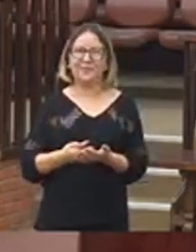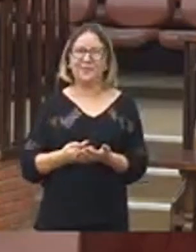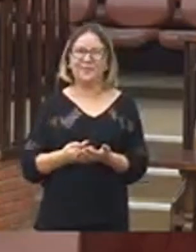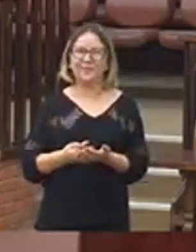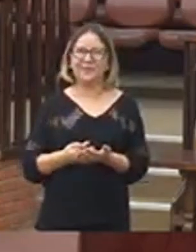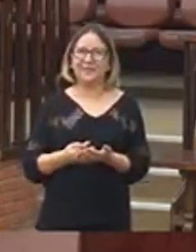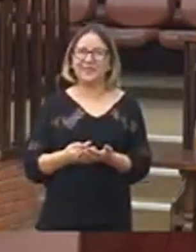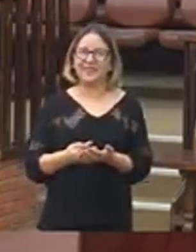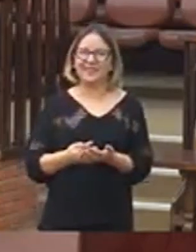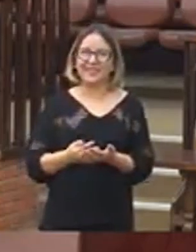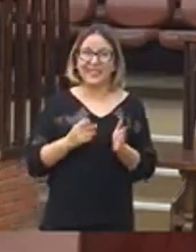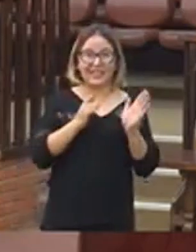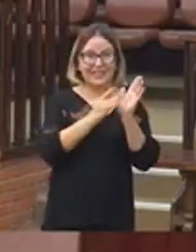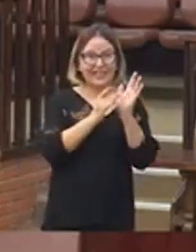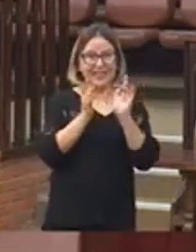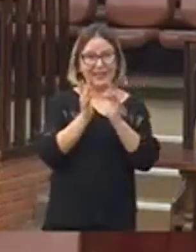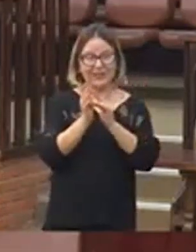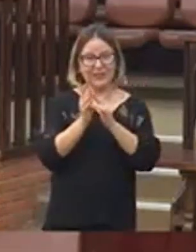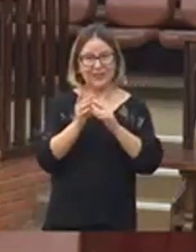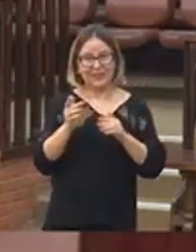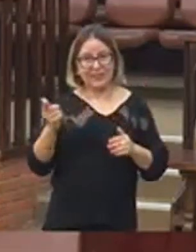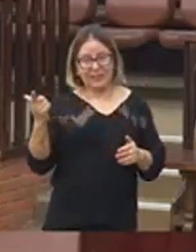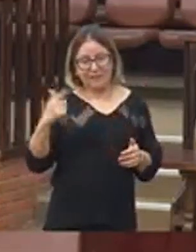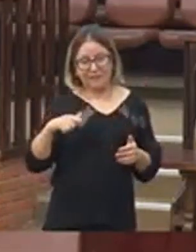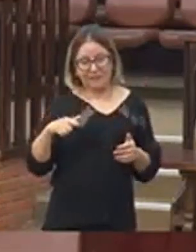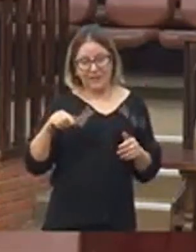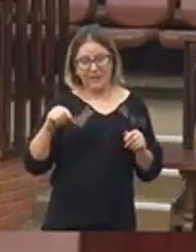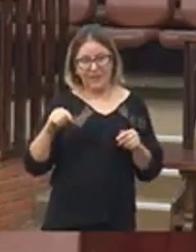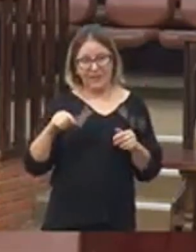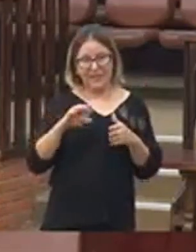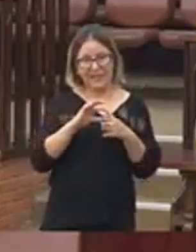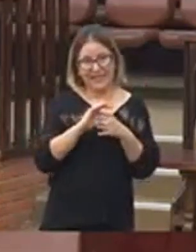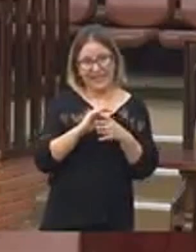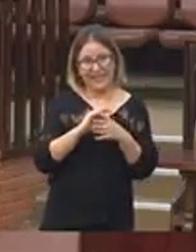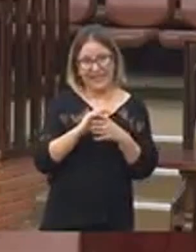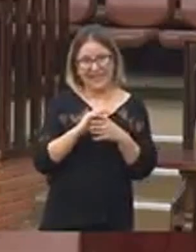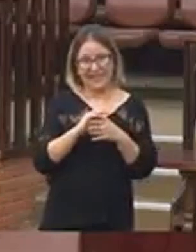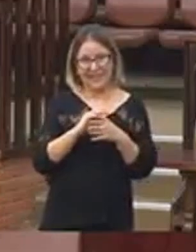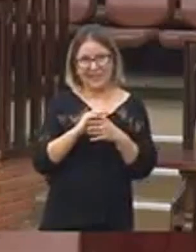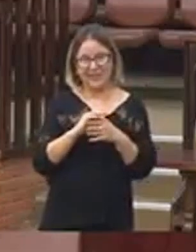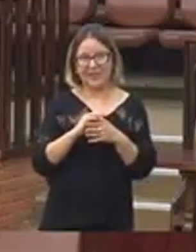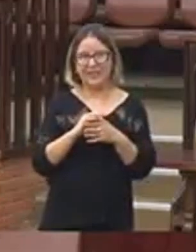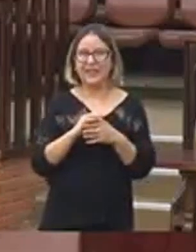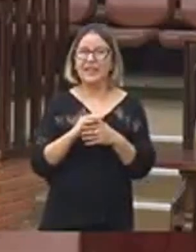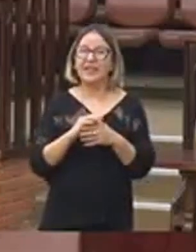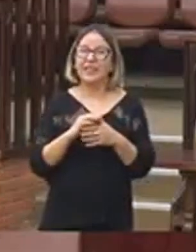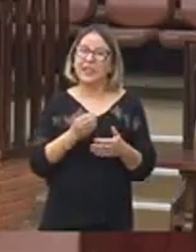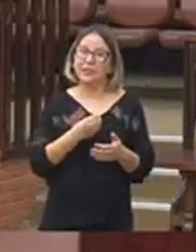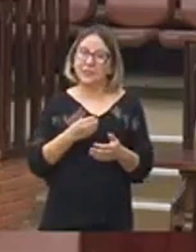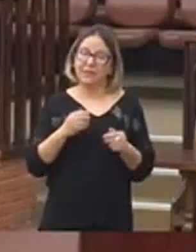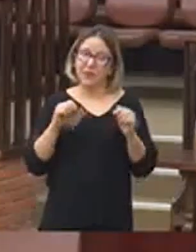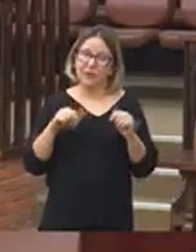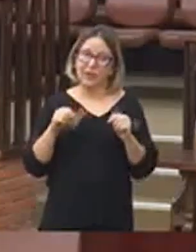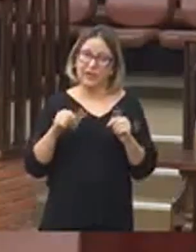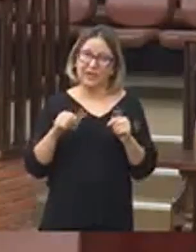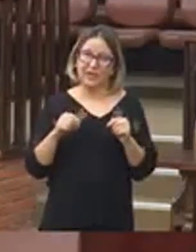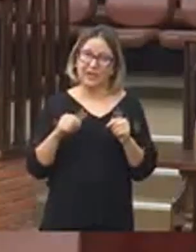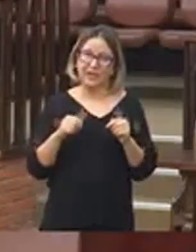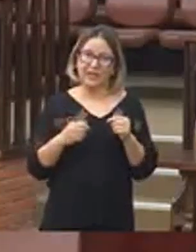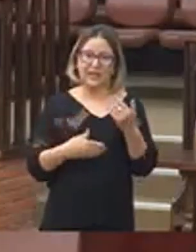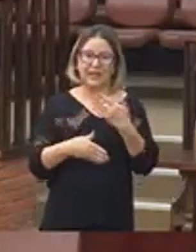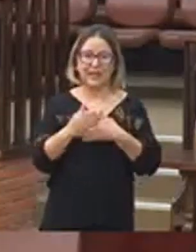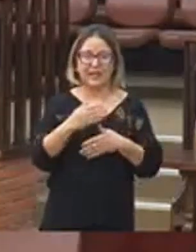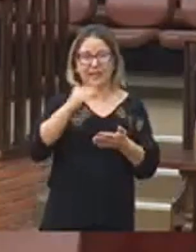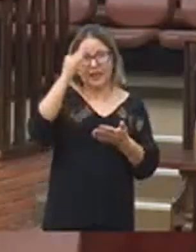Jesus em carne viveu exclusivamente pela fé, olhando para o